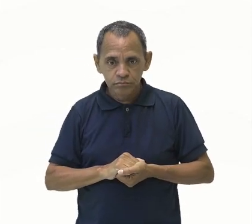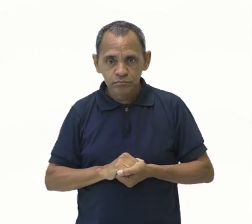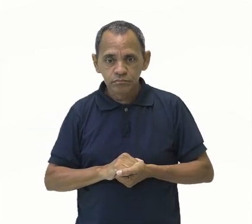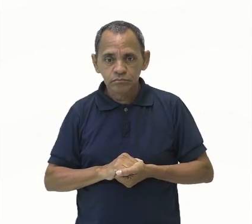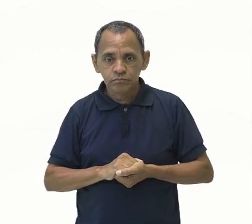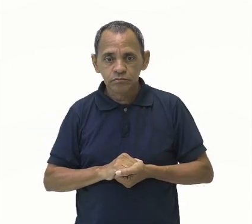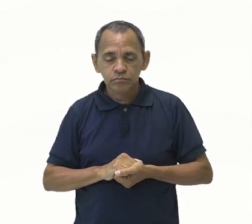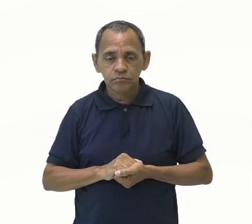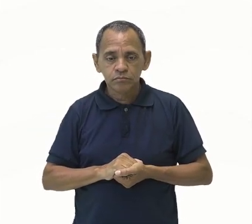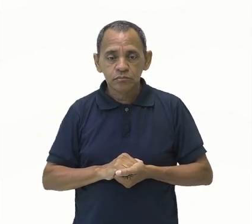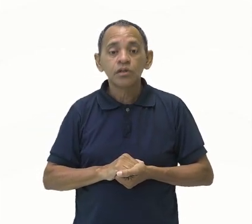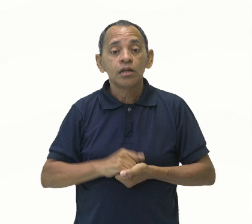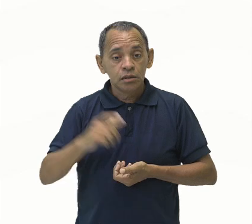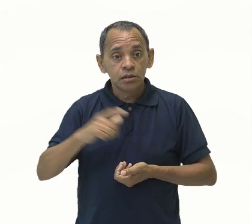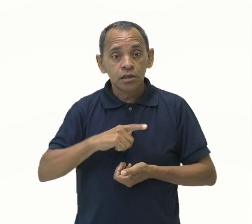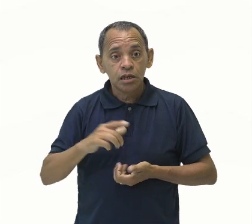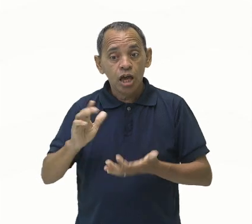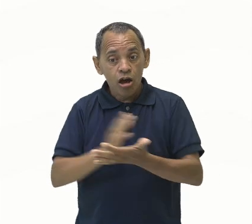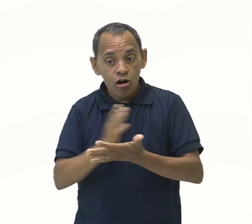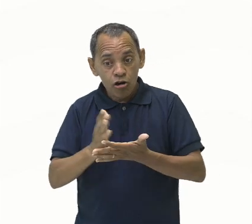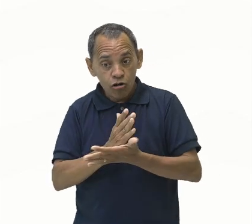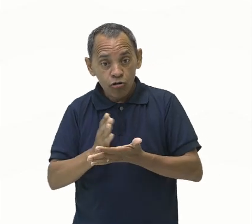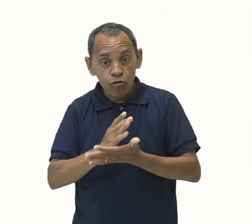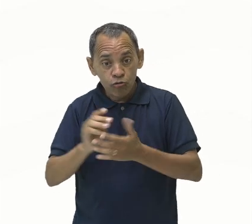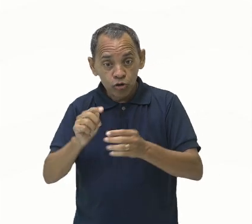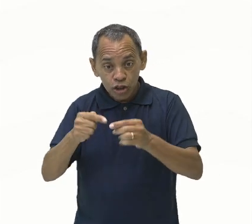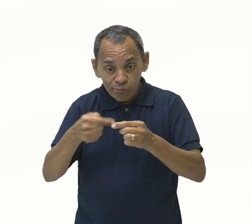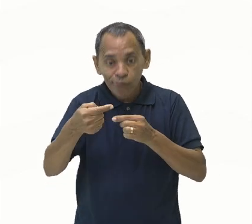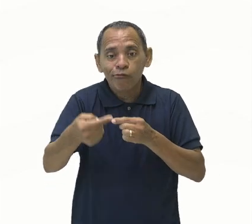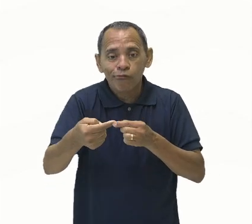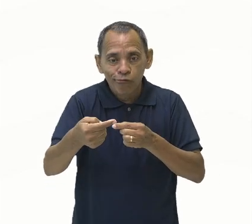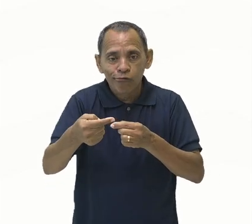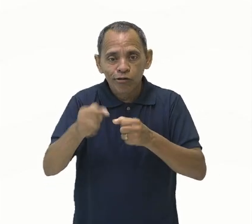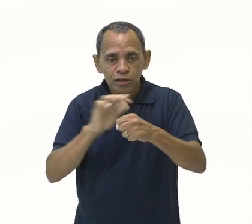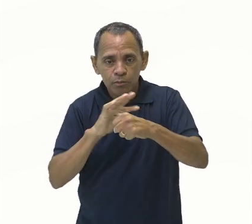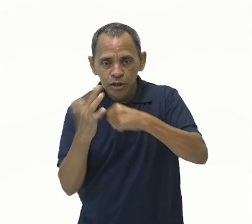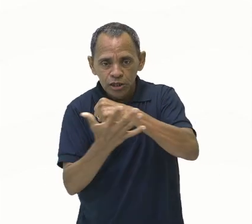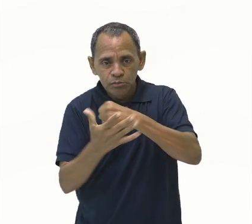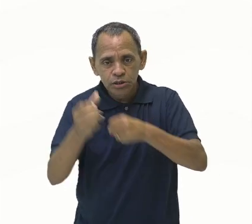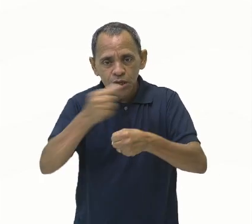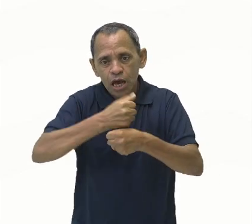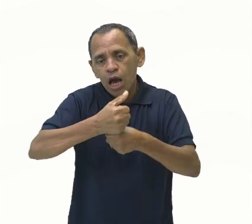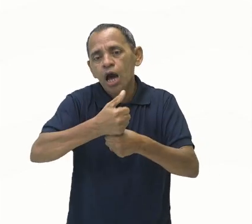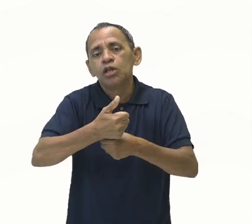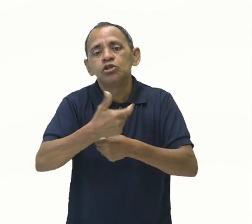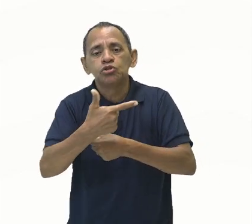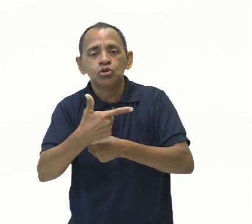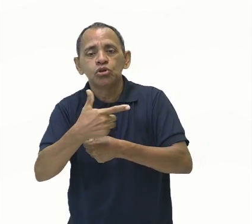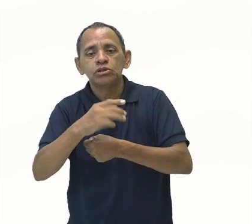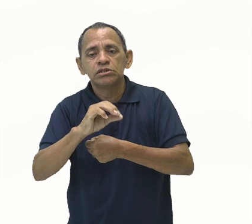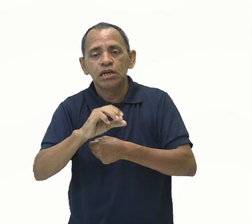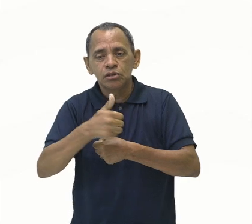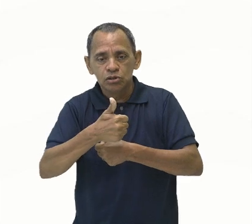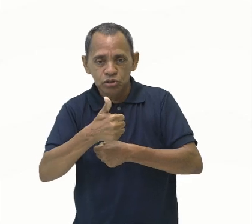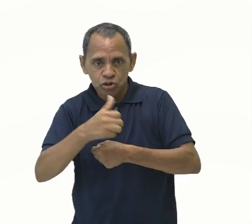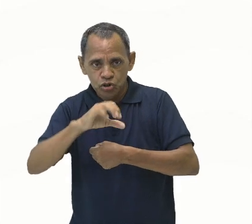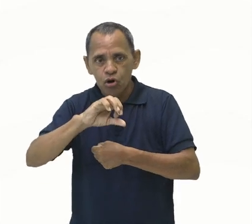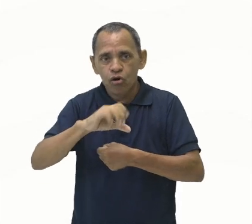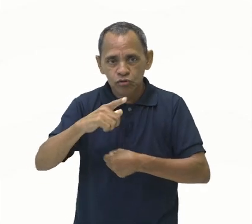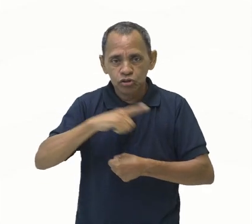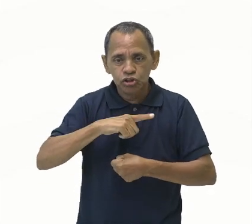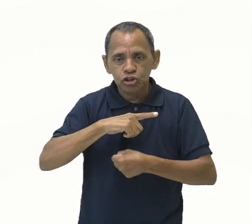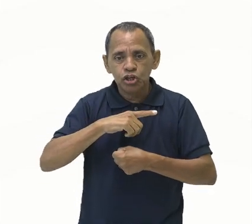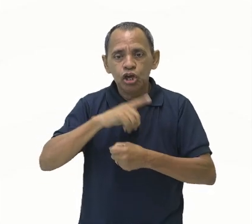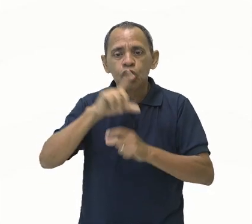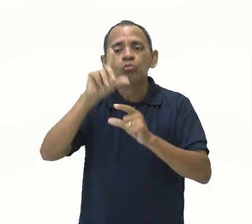gente teve aí, após a pandemia, a gente está falando de 2019 aqui, porque durante a pandemia houve uma redução